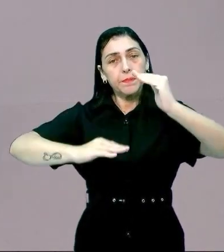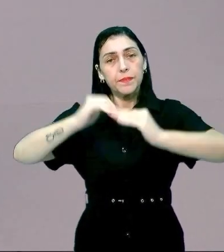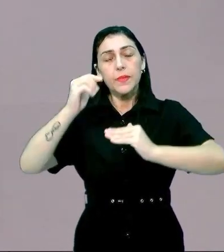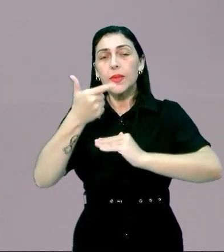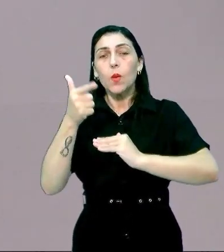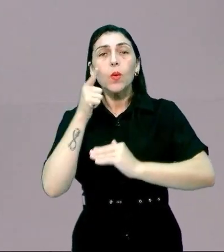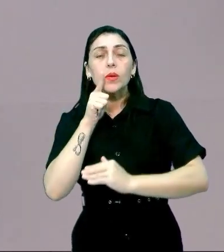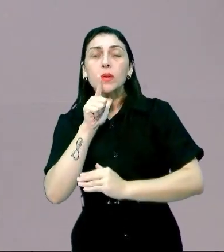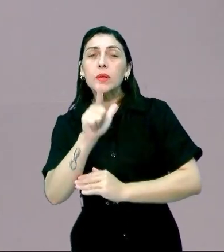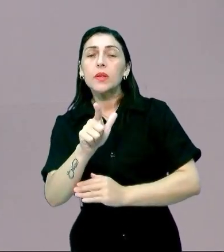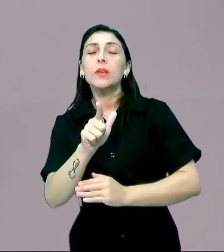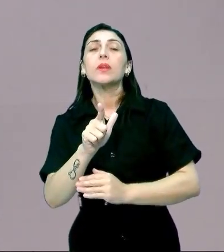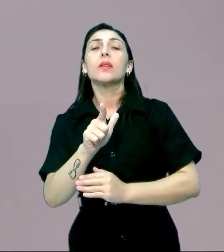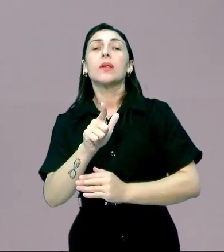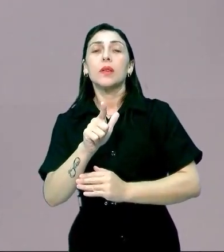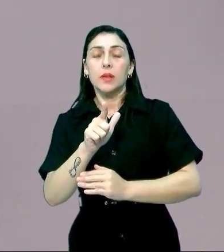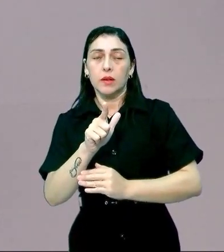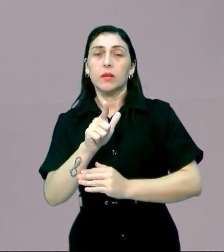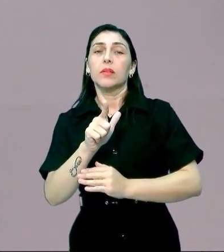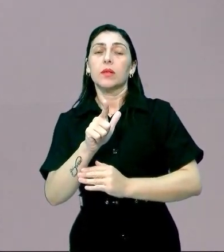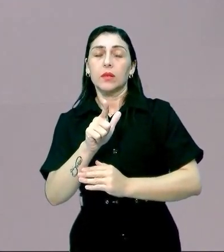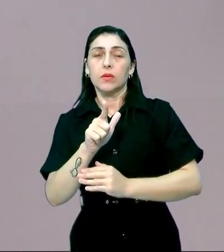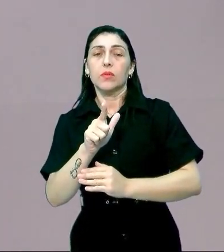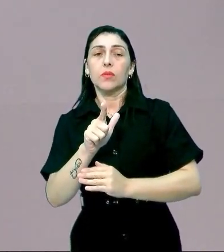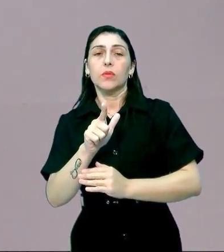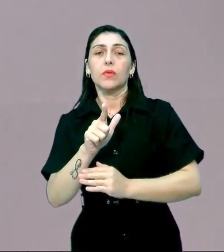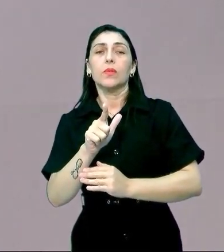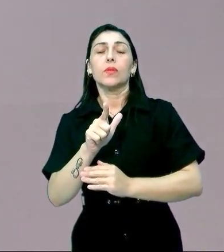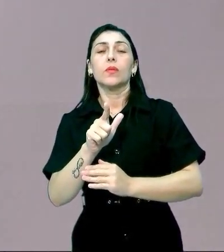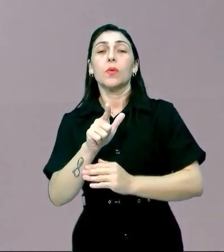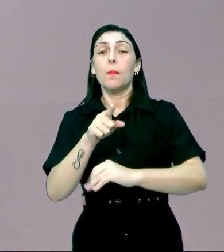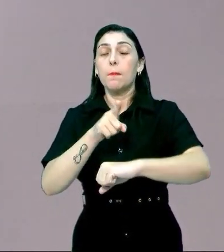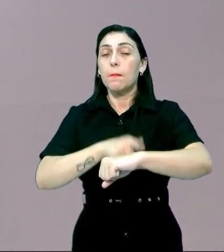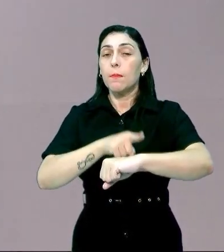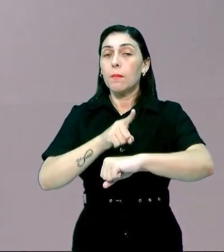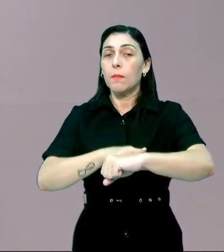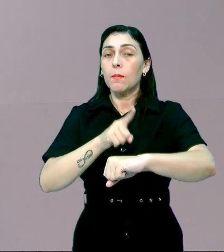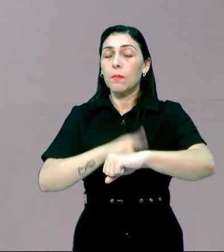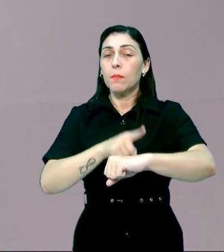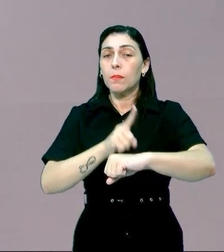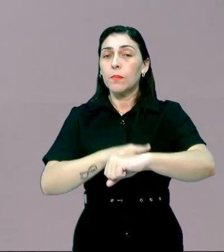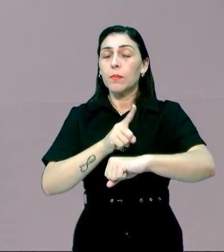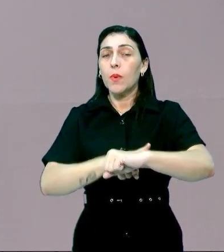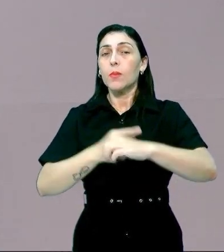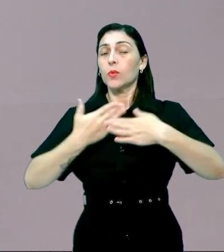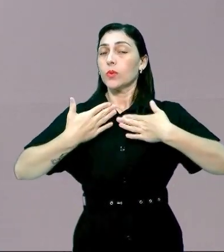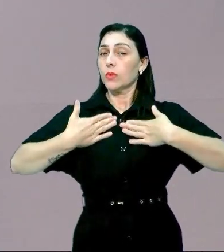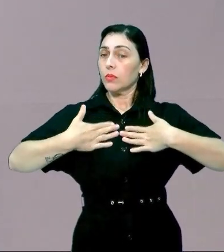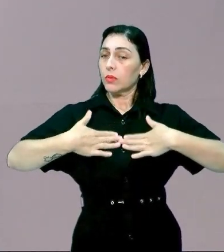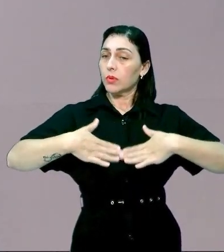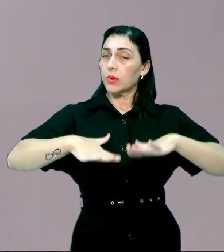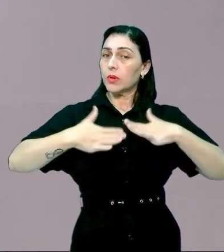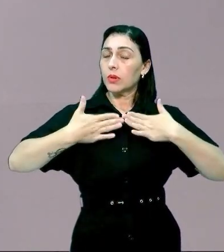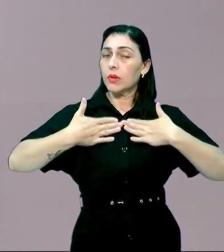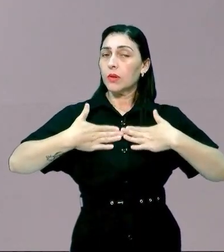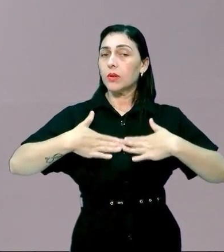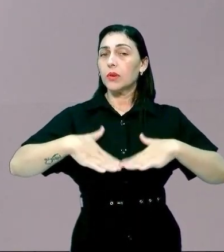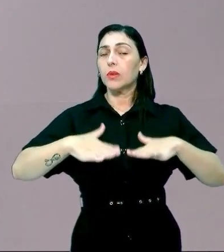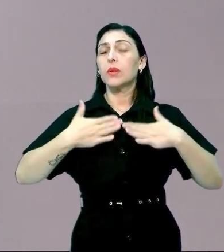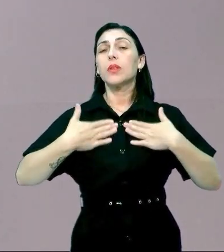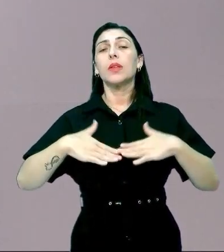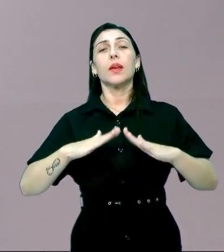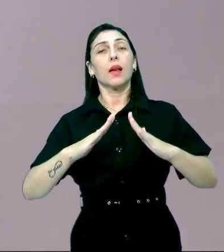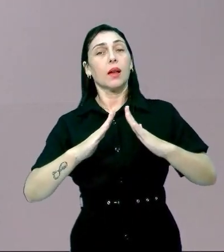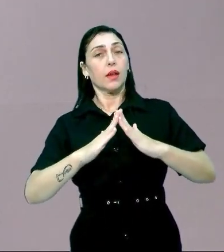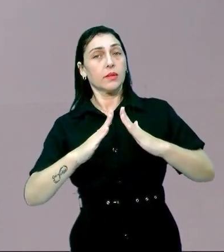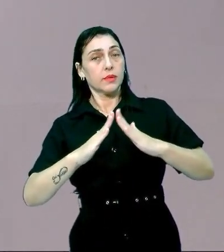não conseguirem de maneira efetiva, quando estão no momento do ócio, que seria o momento em que ele